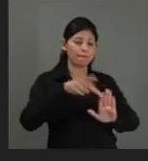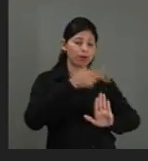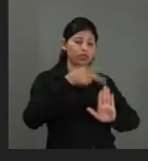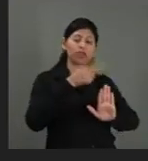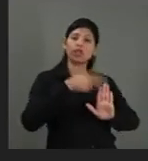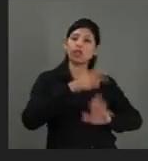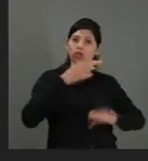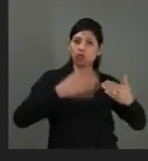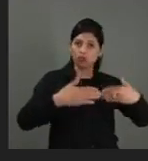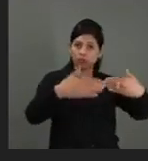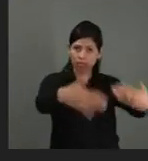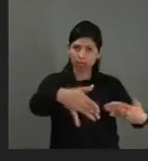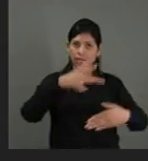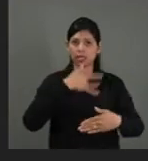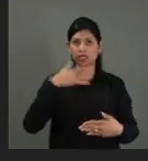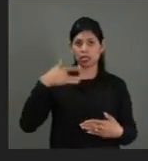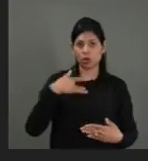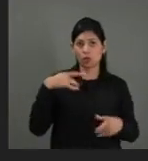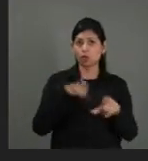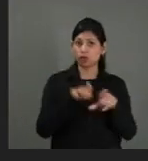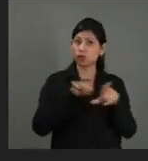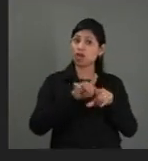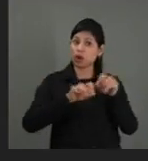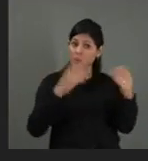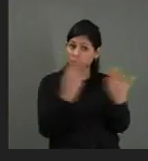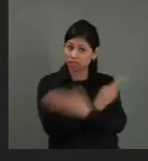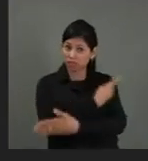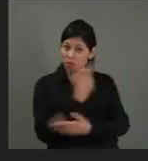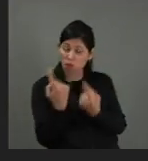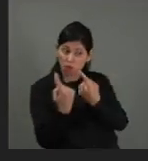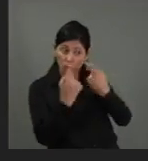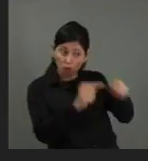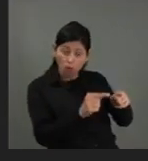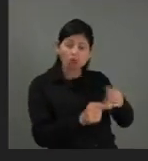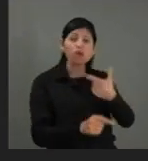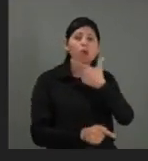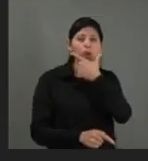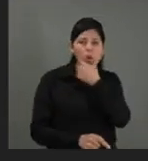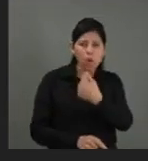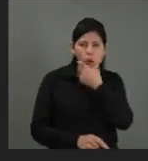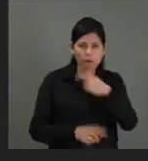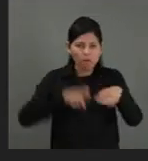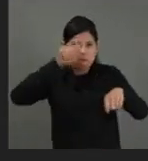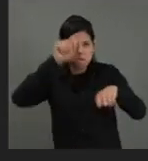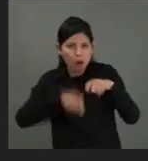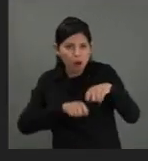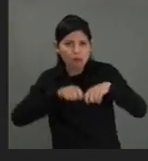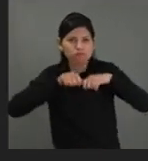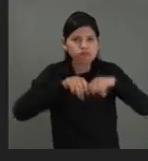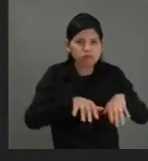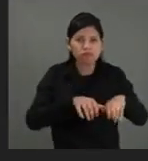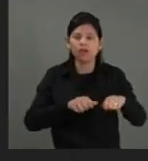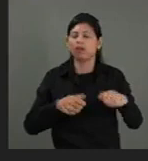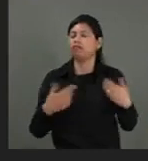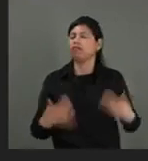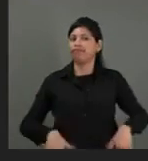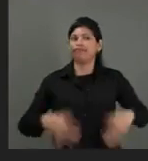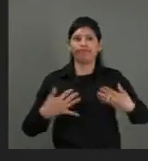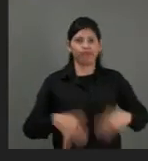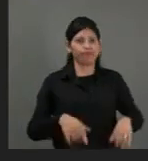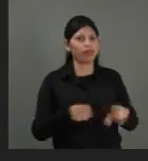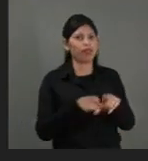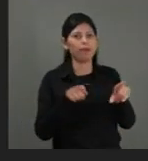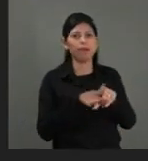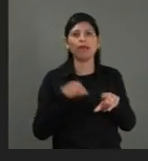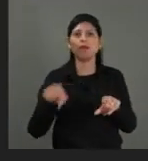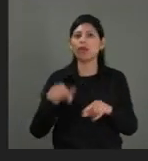inclusive passando a mão na cabeça de estupradores, né? Políticas pró-aborto ali, porque a mulher que